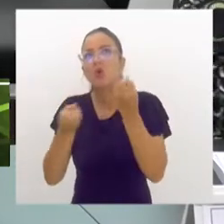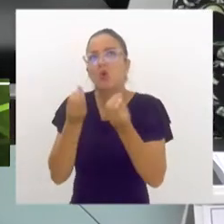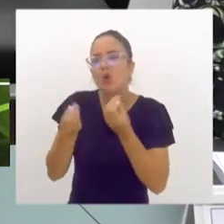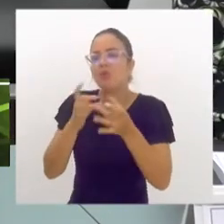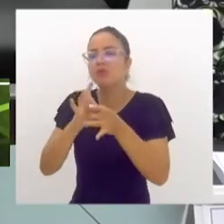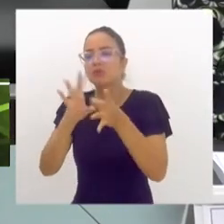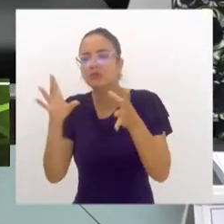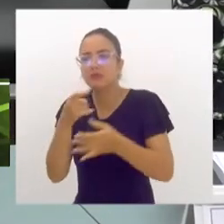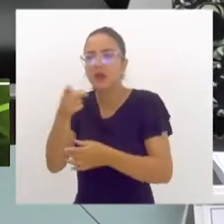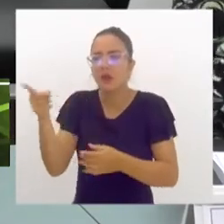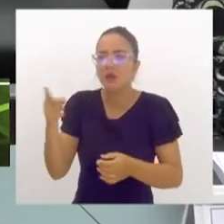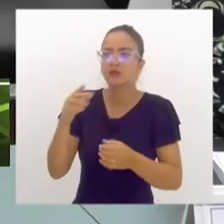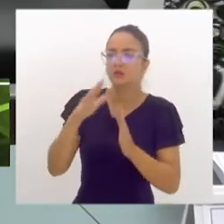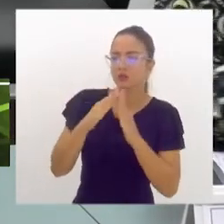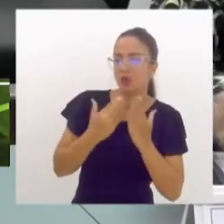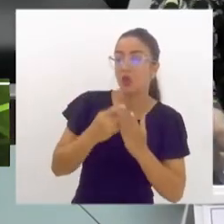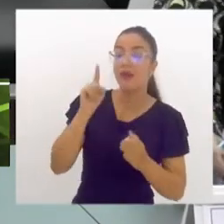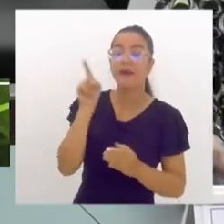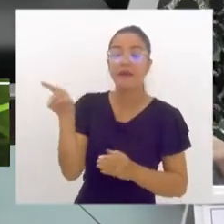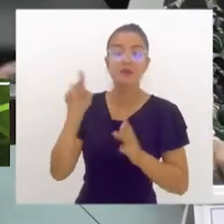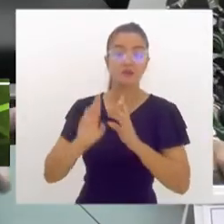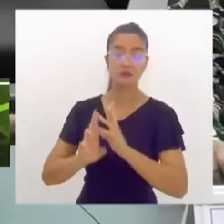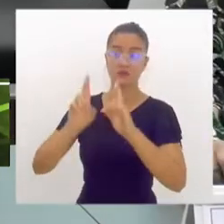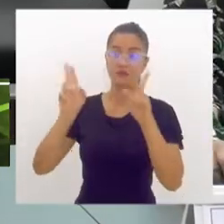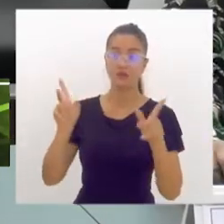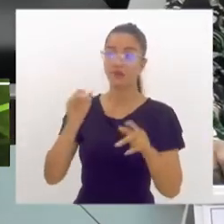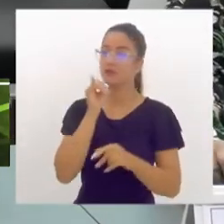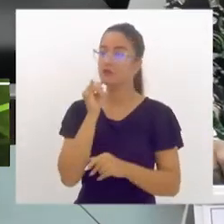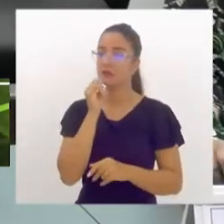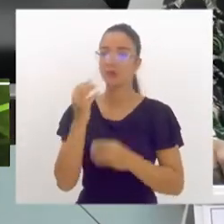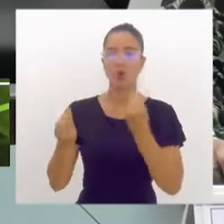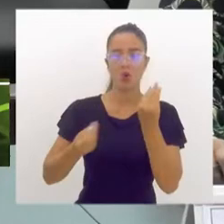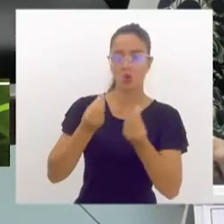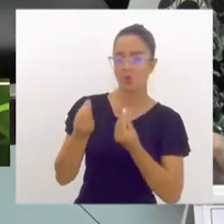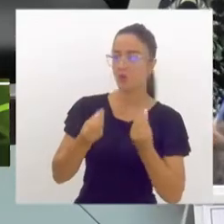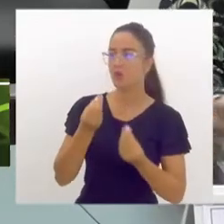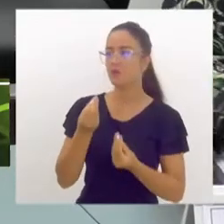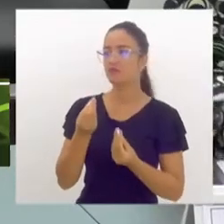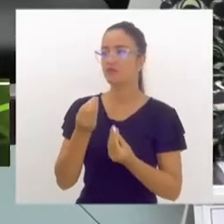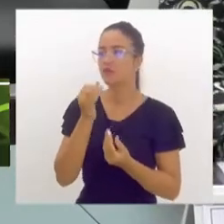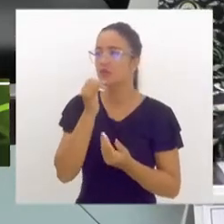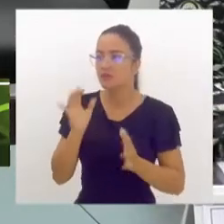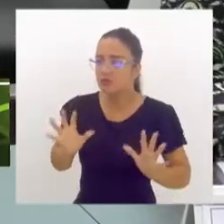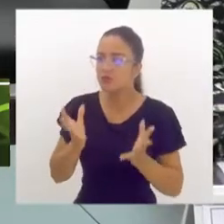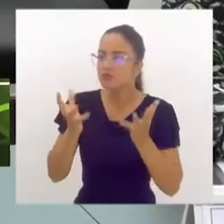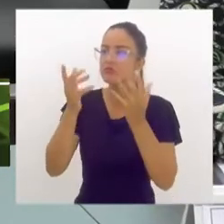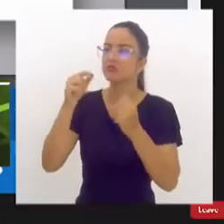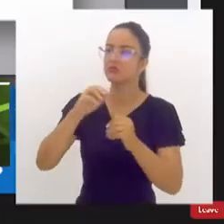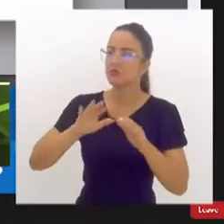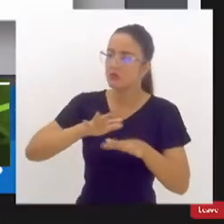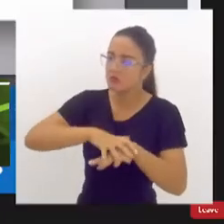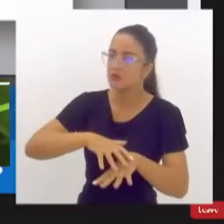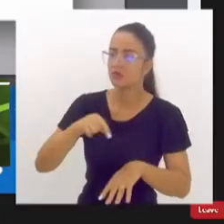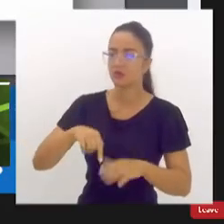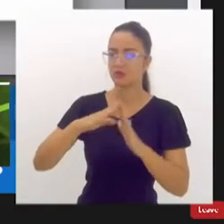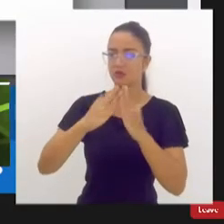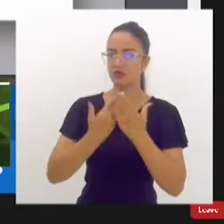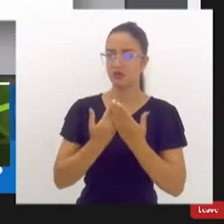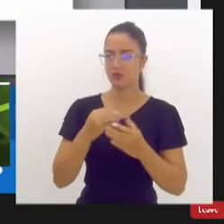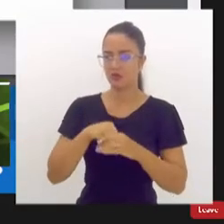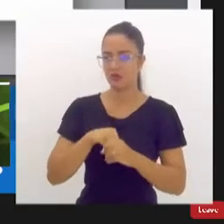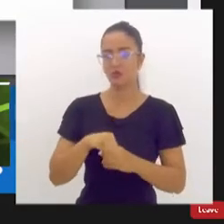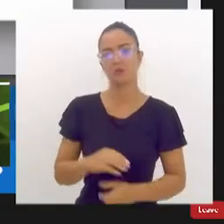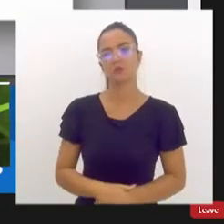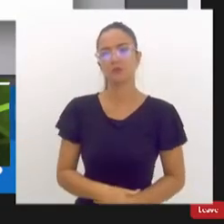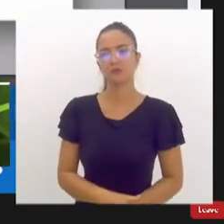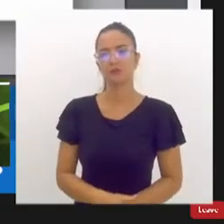escola, essa norma vem tratar de como ocorre, como se busca promover a inclusão dentro da escola. Deliberação